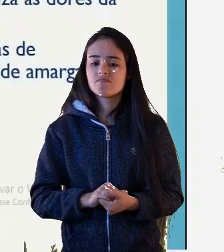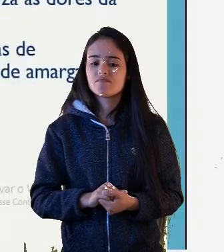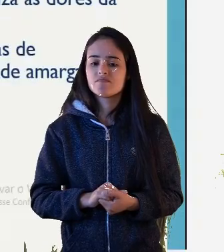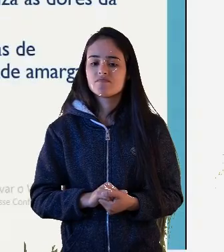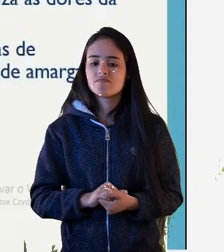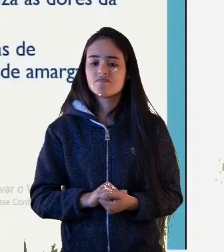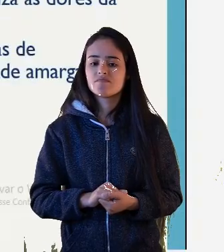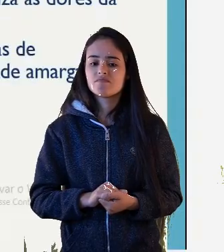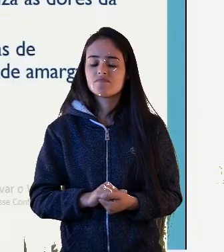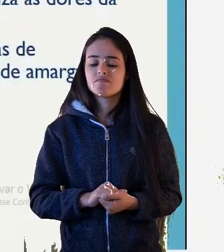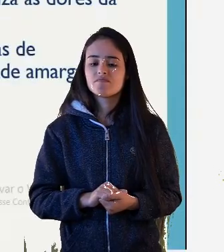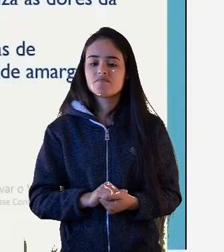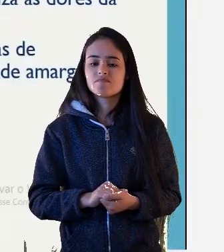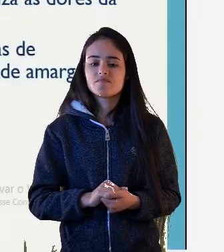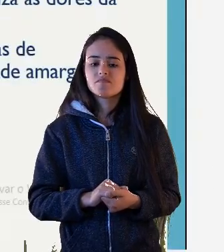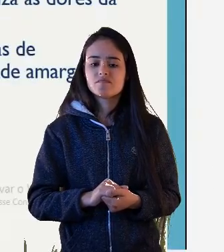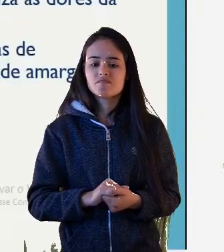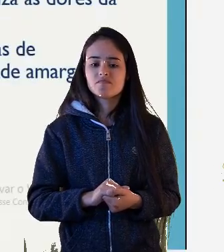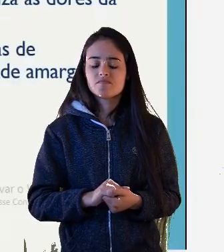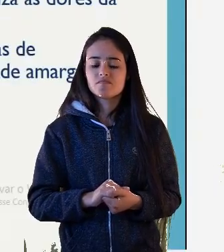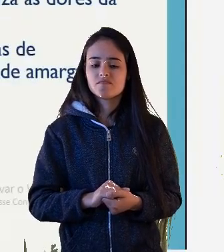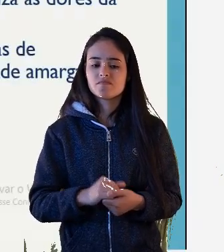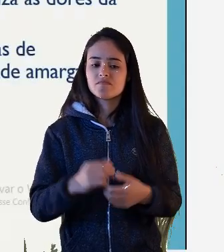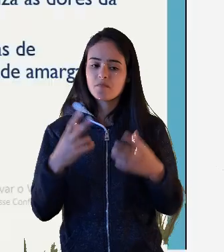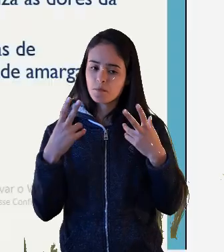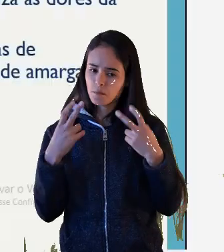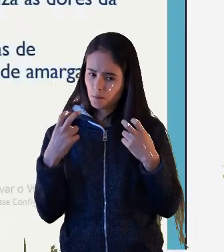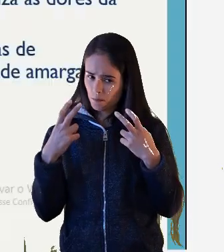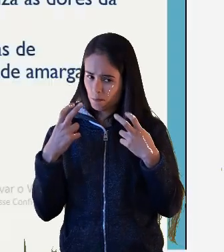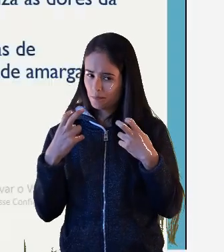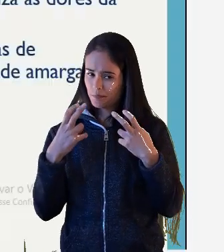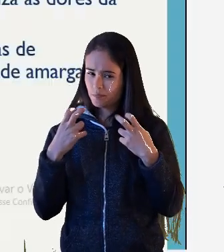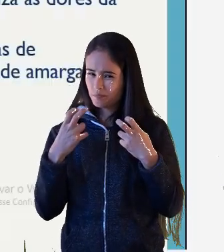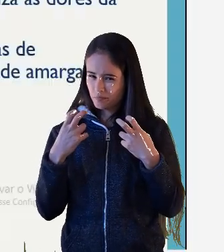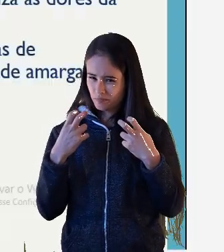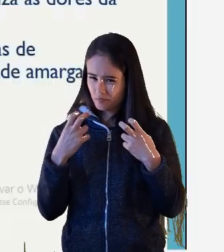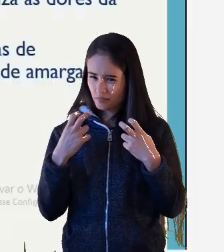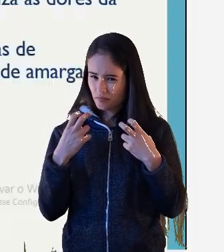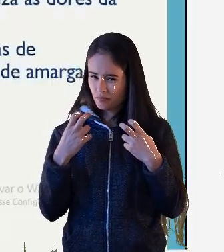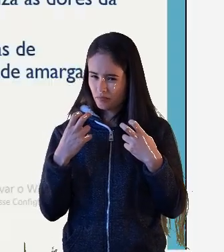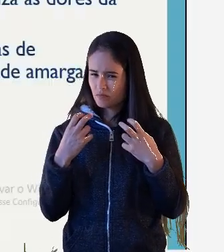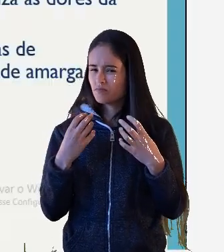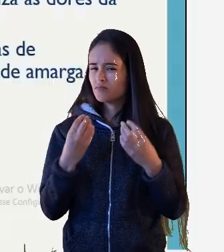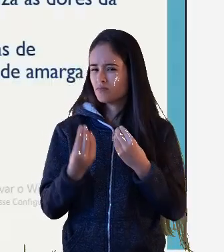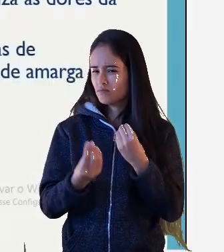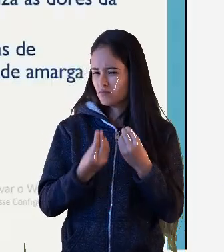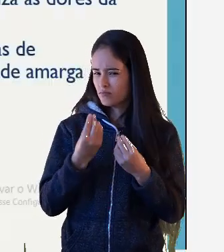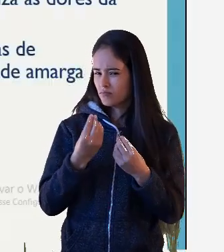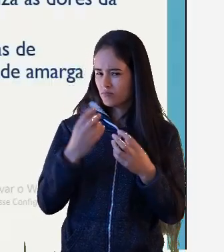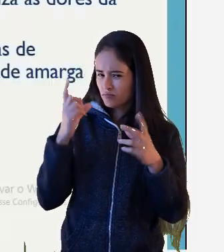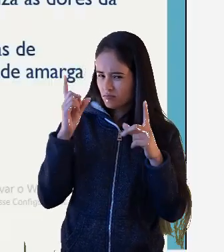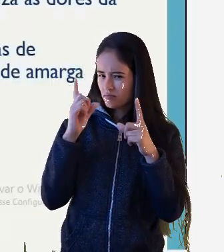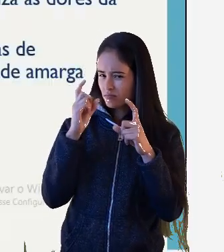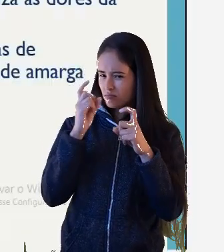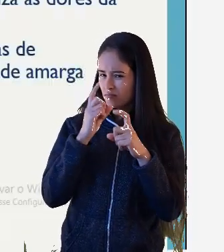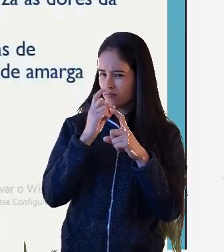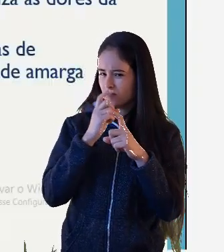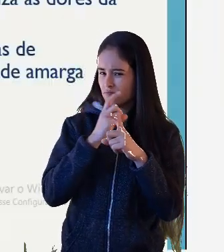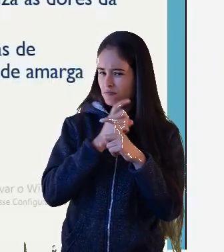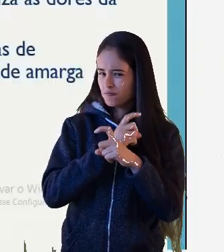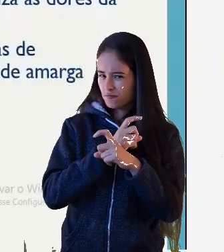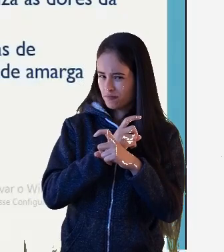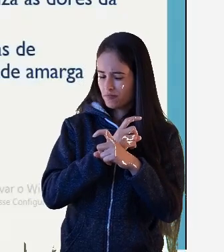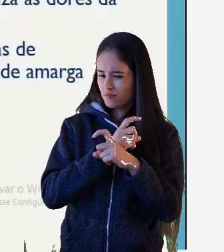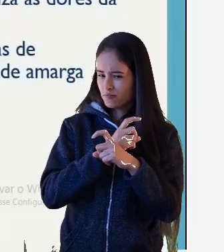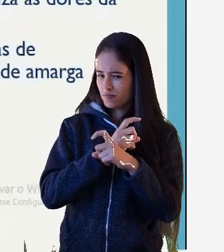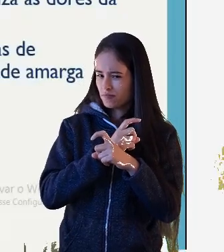tudo vai acontecer, como tem acontecido mesmo. Eu falo isso com as minhas alunas, né? Eu vejo a universidade hoje é outra